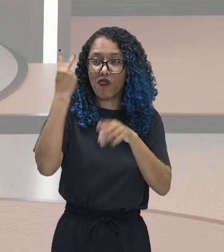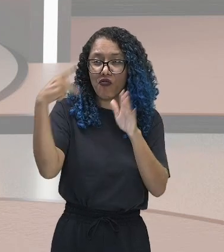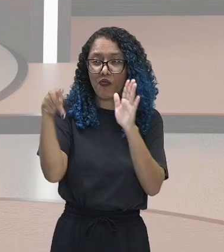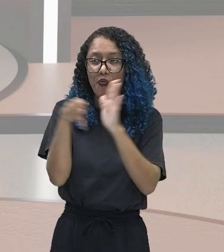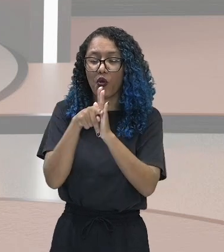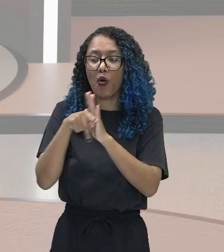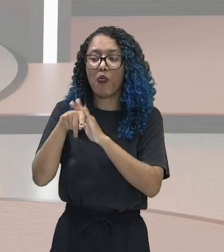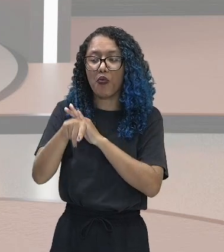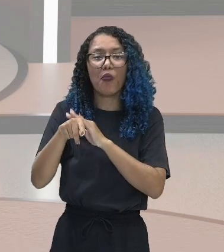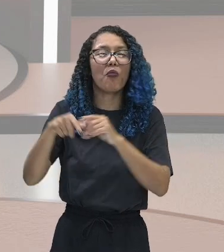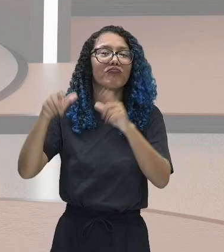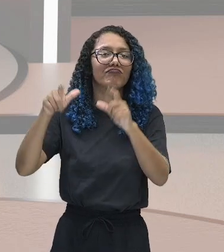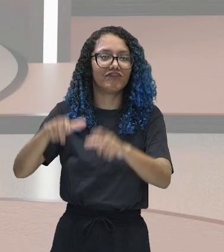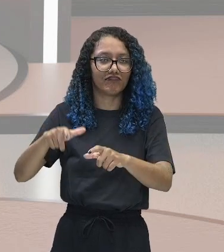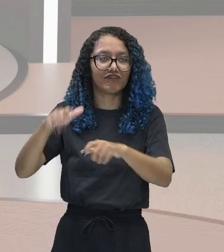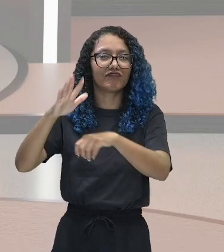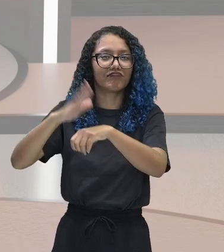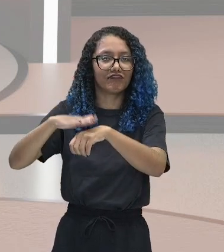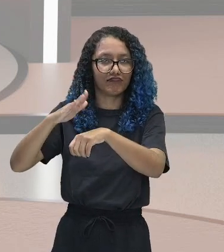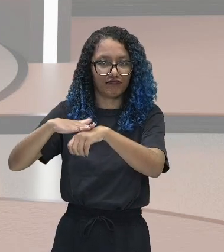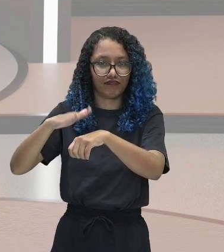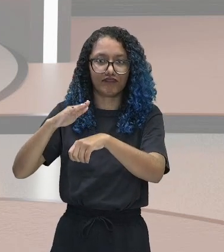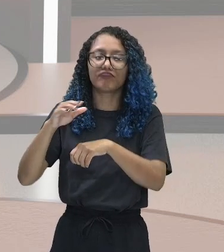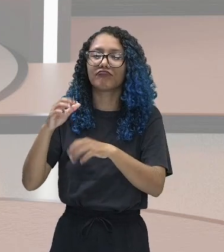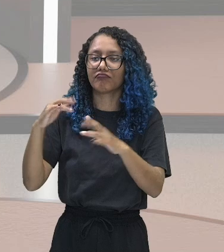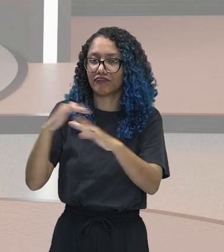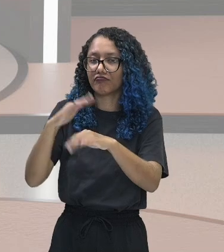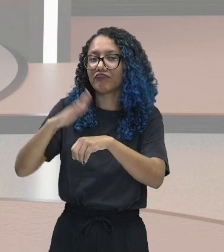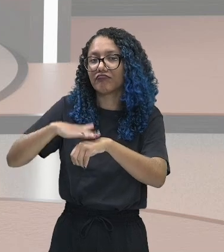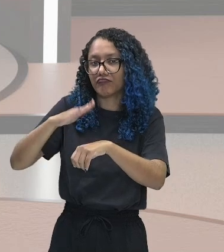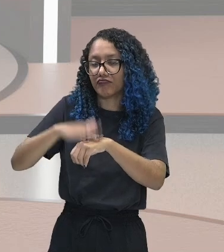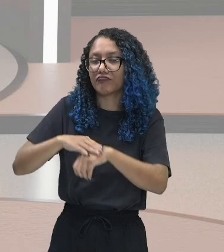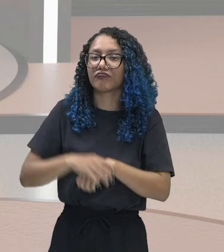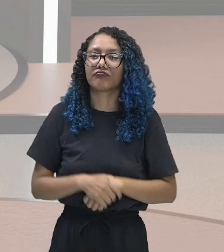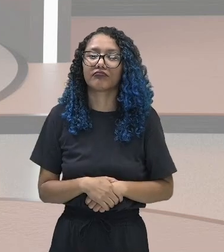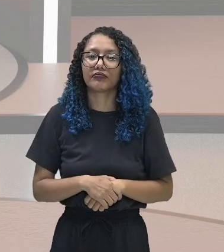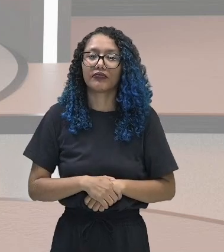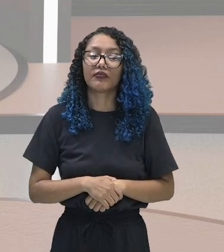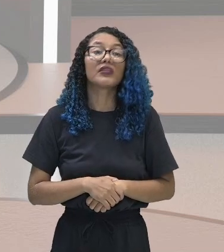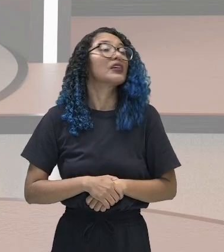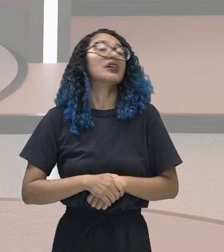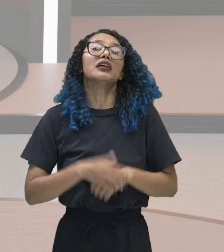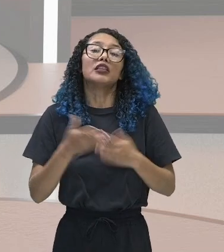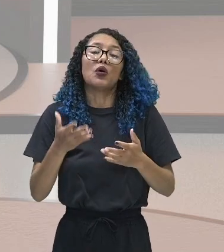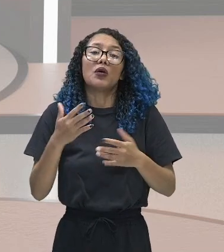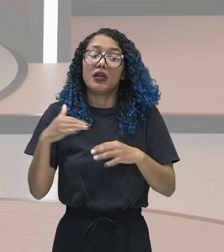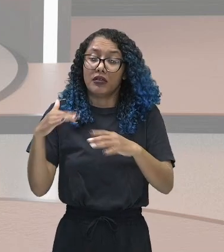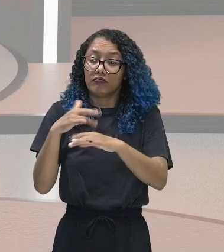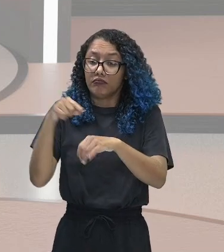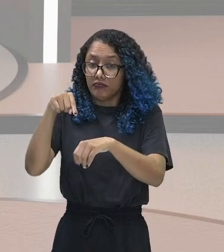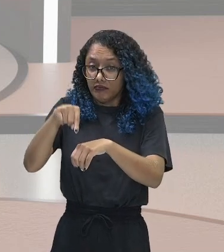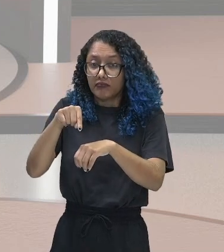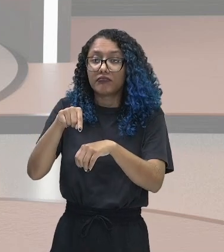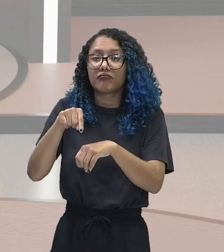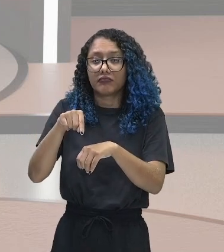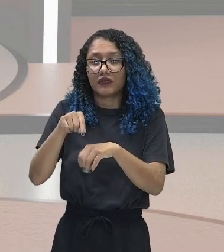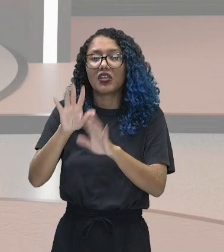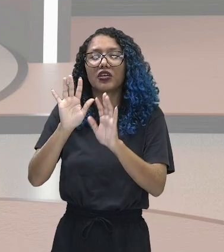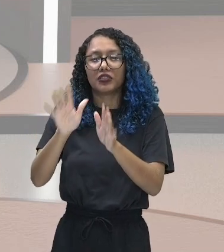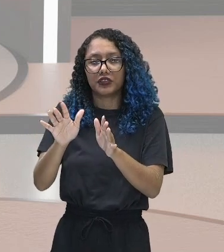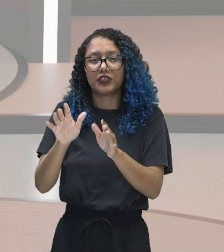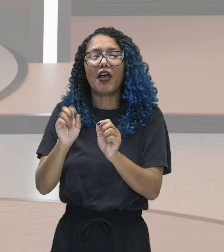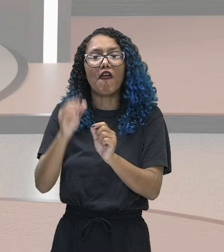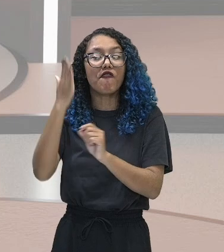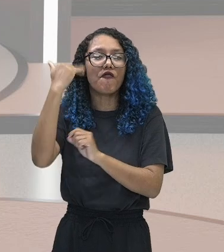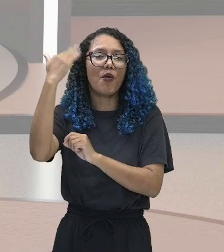me oferecer. Lembrando que essas cidades-estados aí ligadas a esse mundo grego, elas já têm, de certa forma, o que?